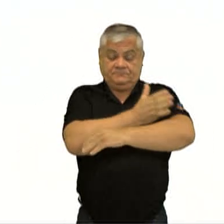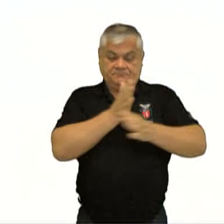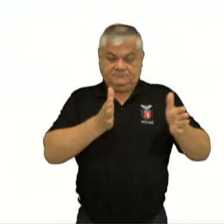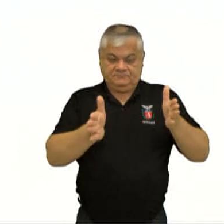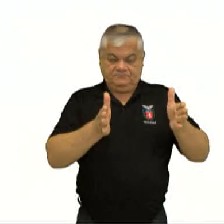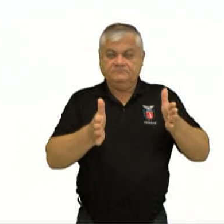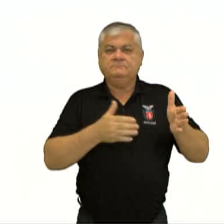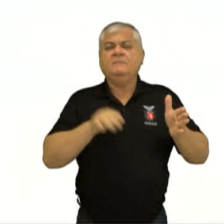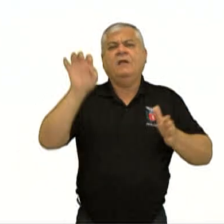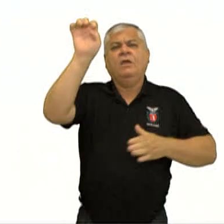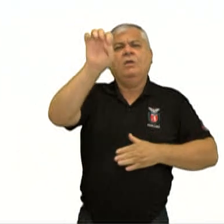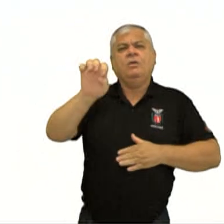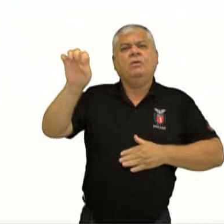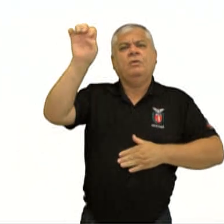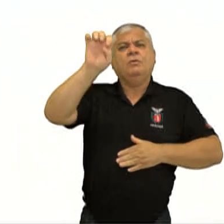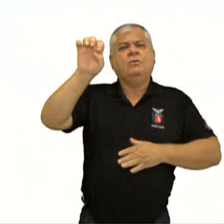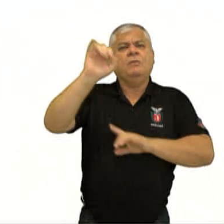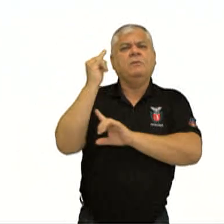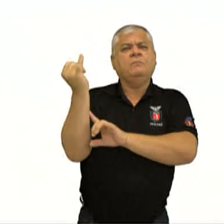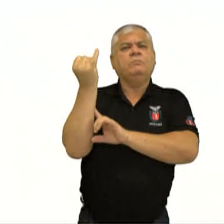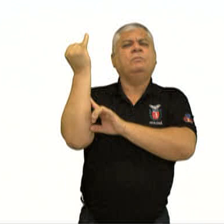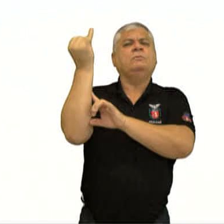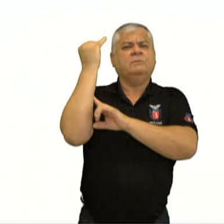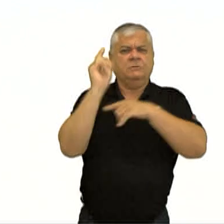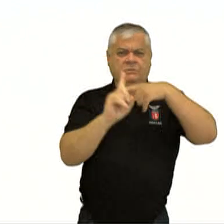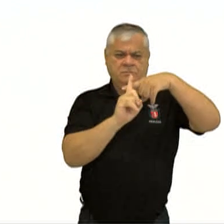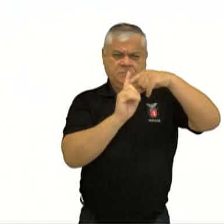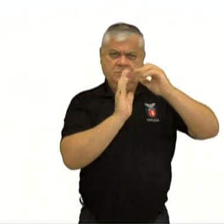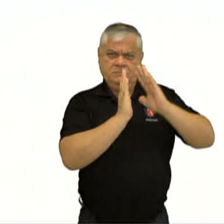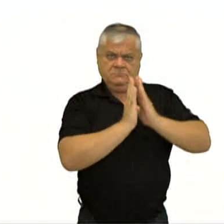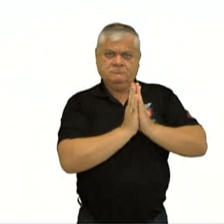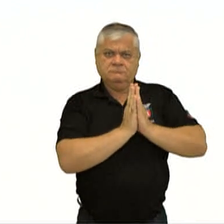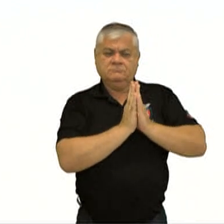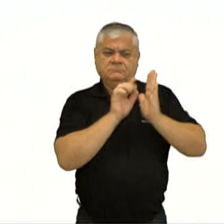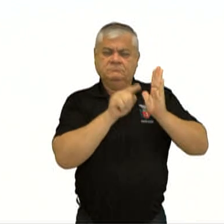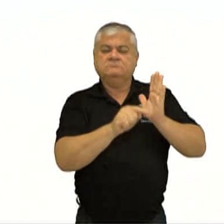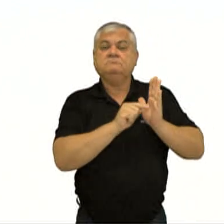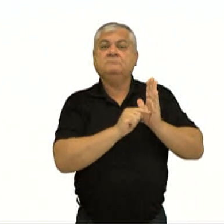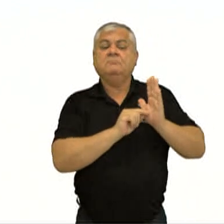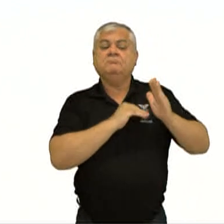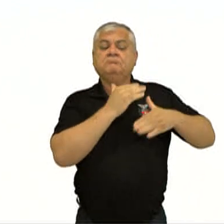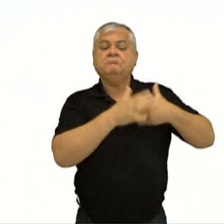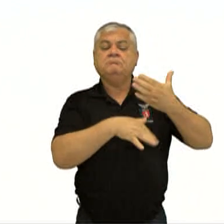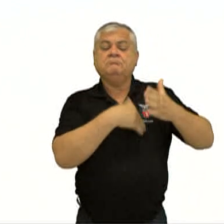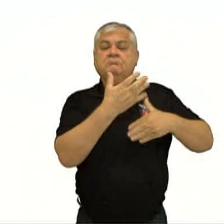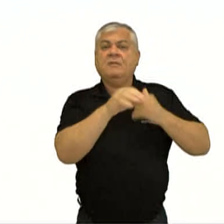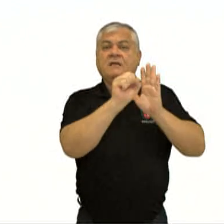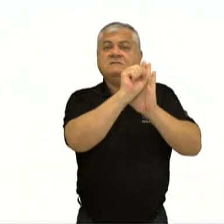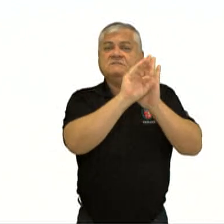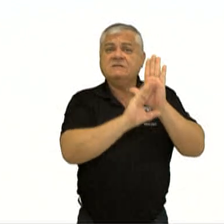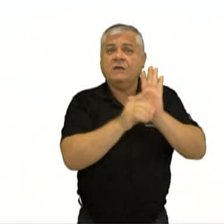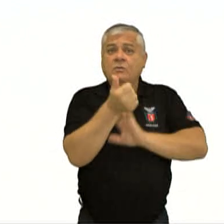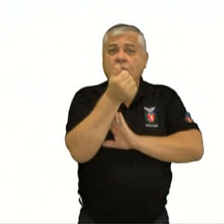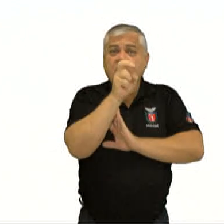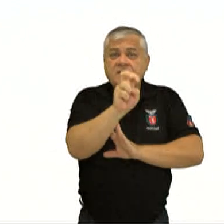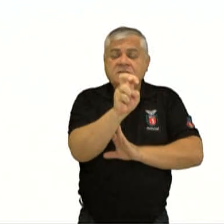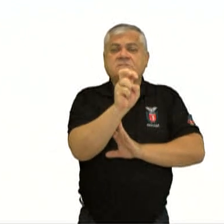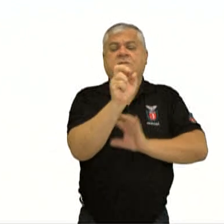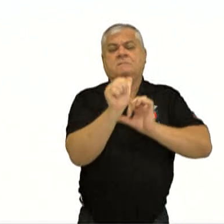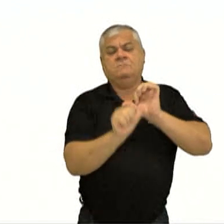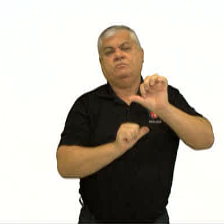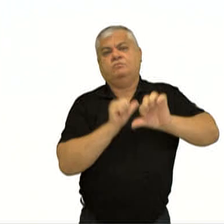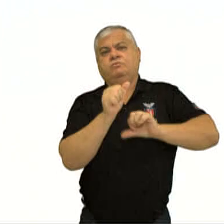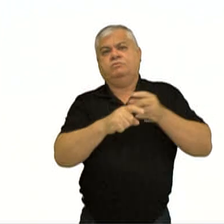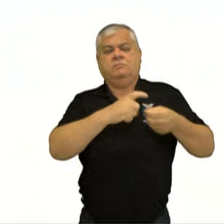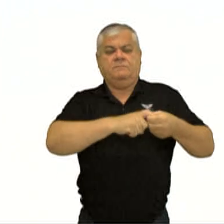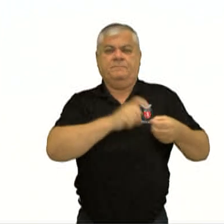Europa, o teatro tinha importância para a igreja. A situação se transformou no século XV com a decadência do teatro ligado à religião.